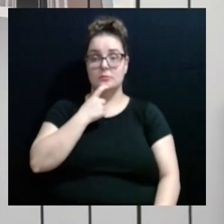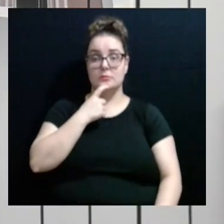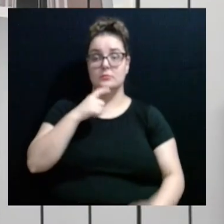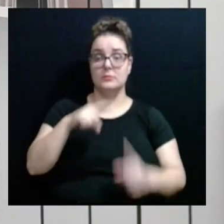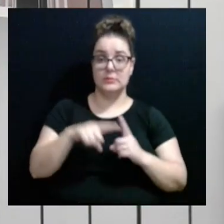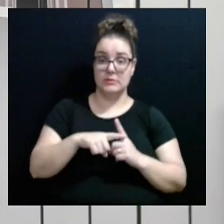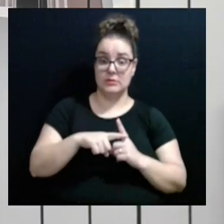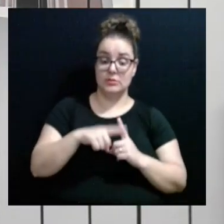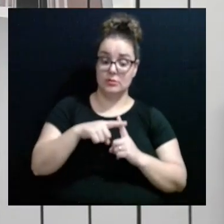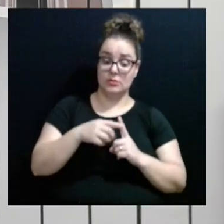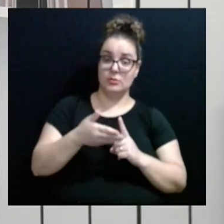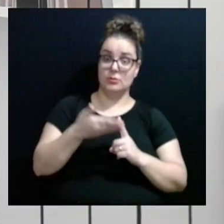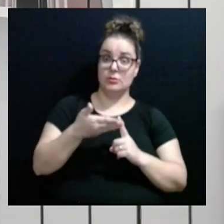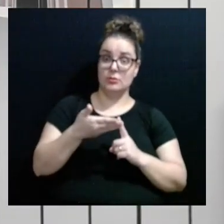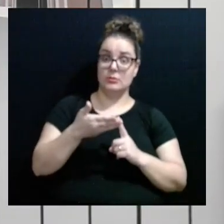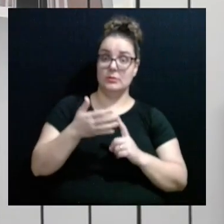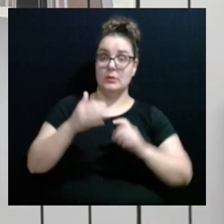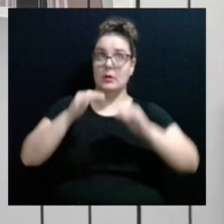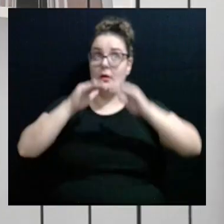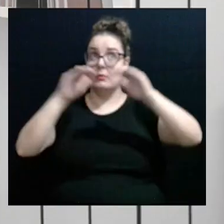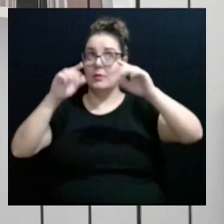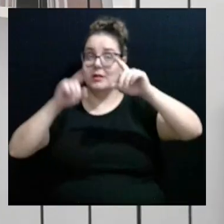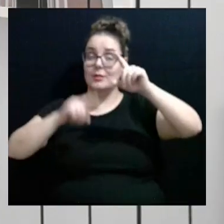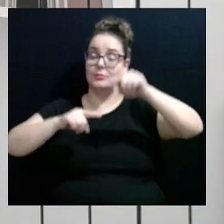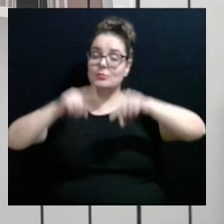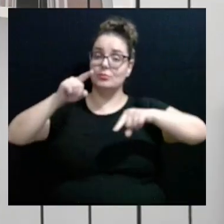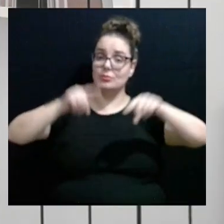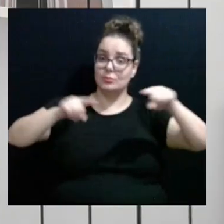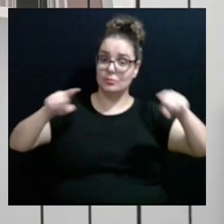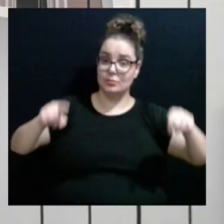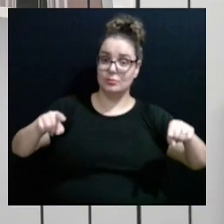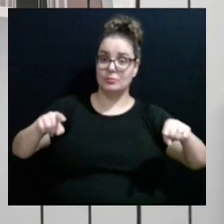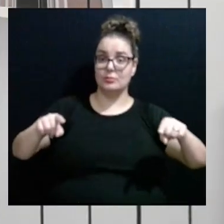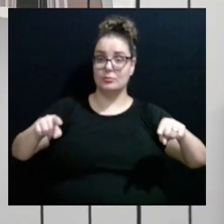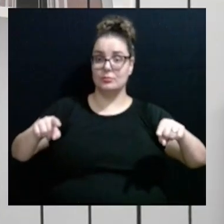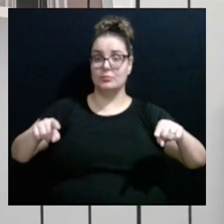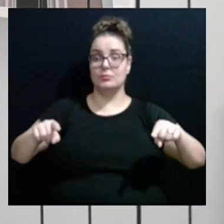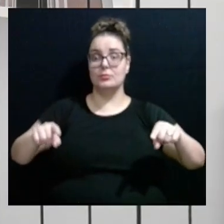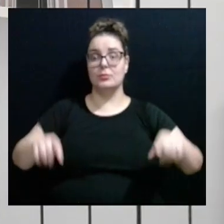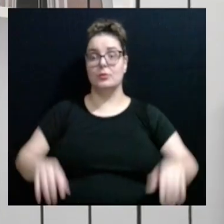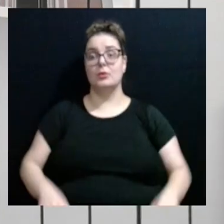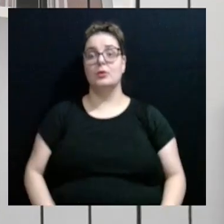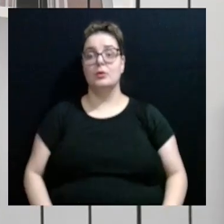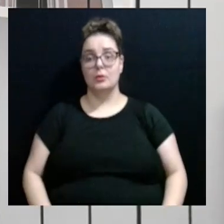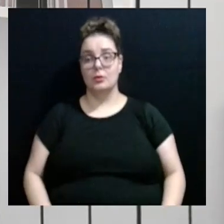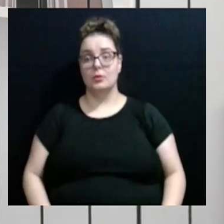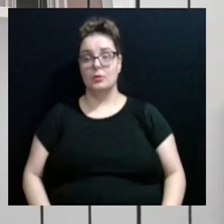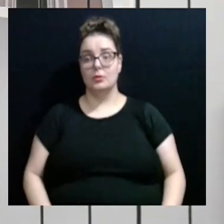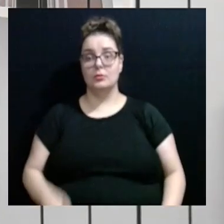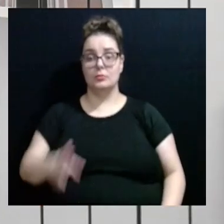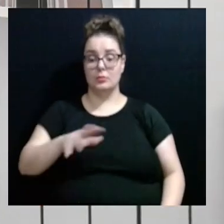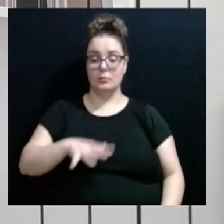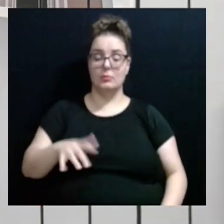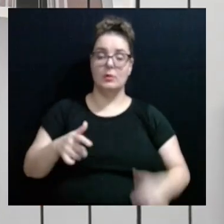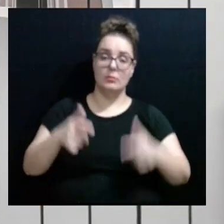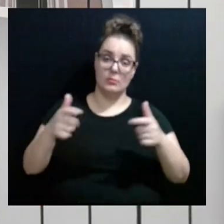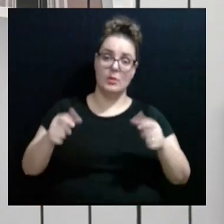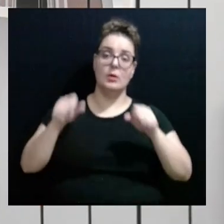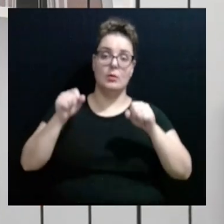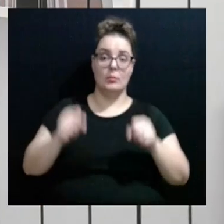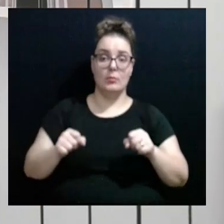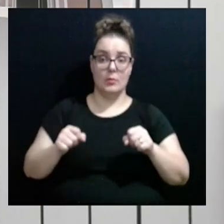mas o tempo instável deve predominar sobre a região e pode haver uma chuva